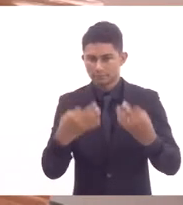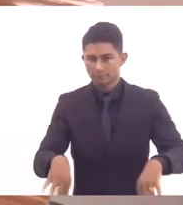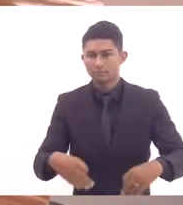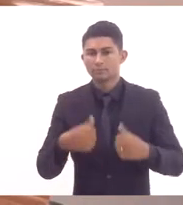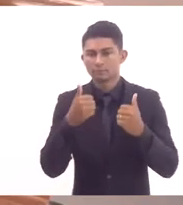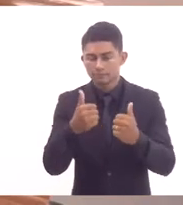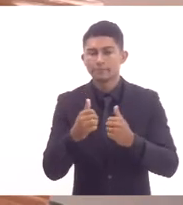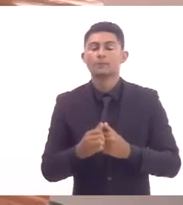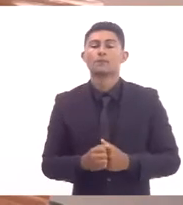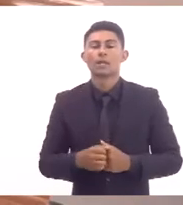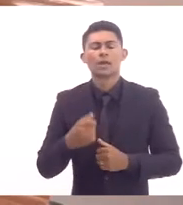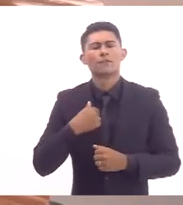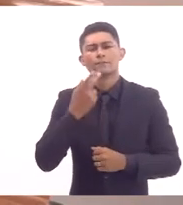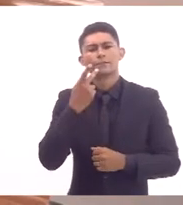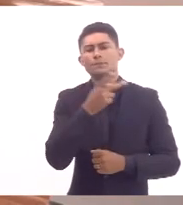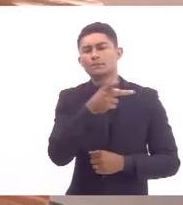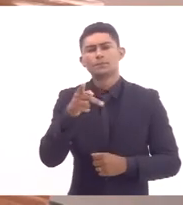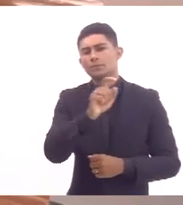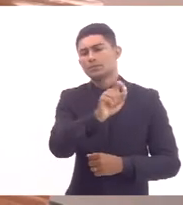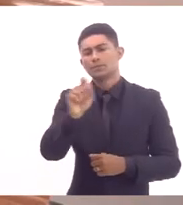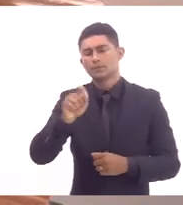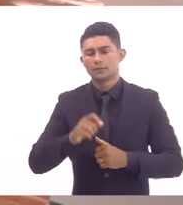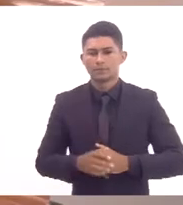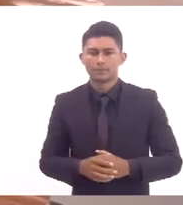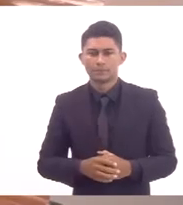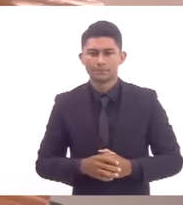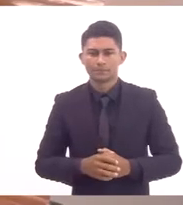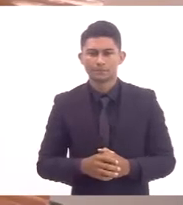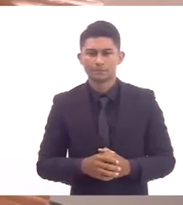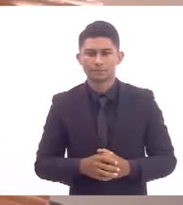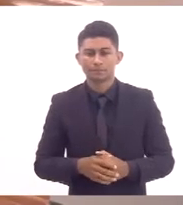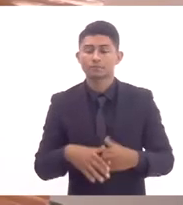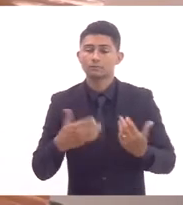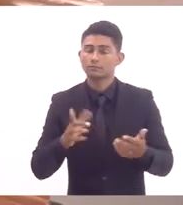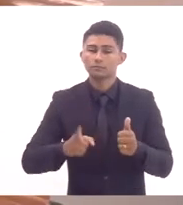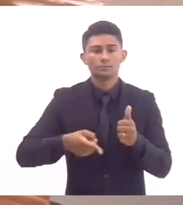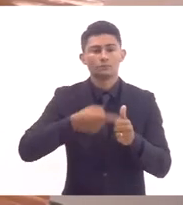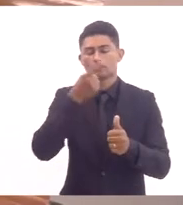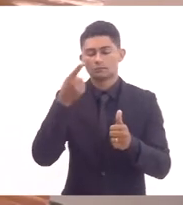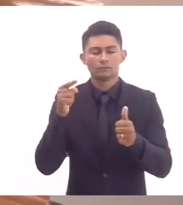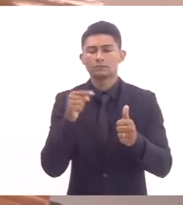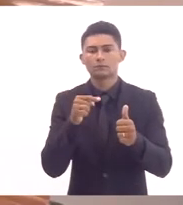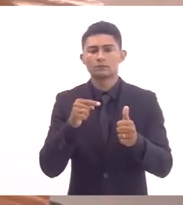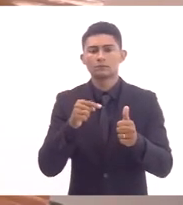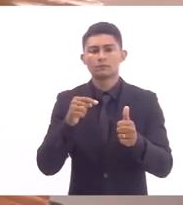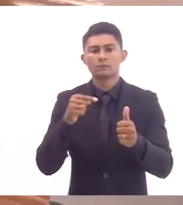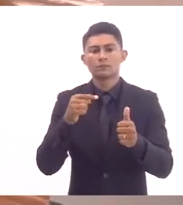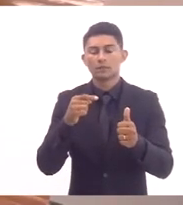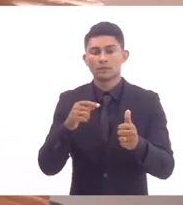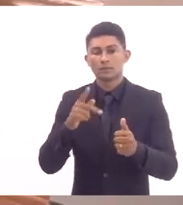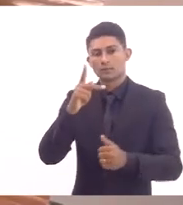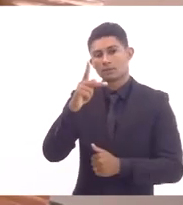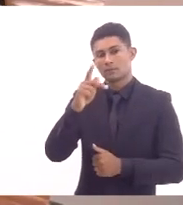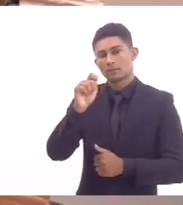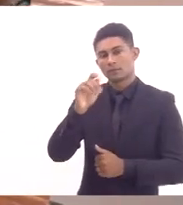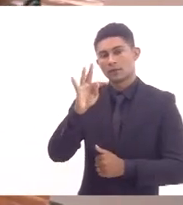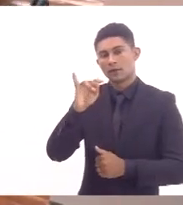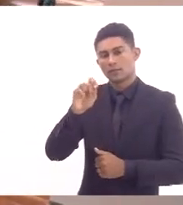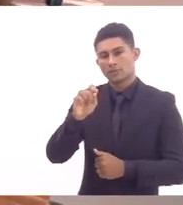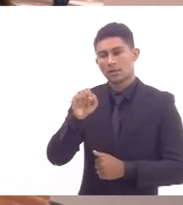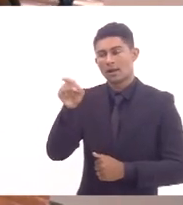fazer um destaque aqui bom primeiro eu preciso me referir a Kátia minha